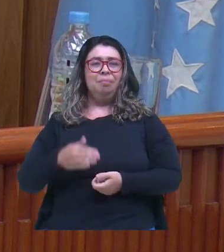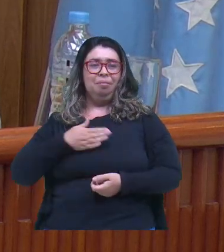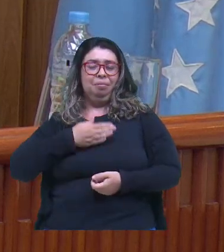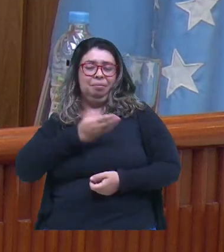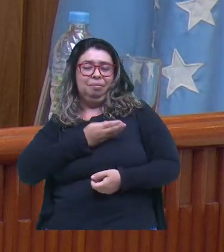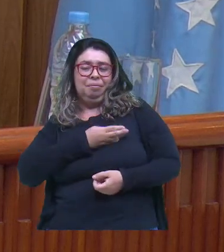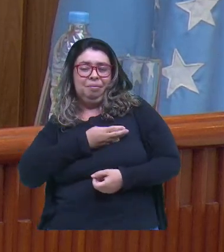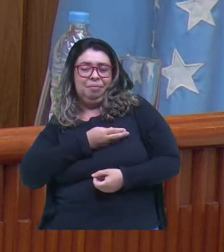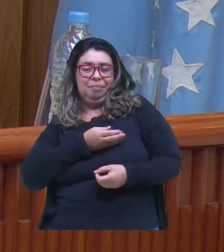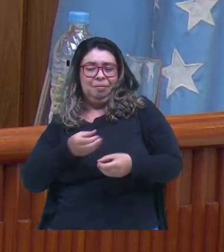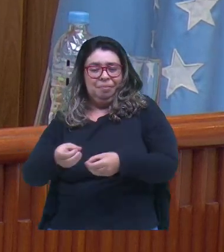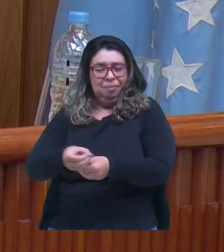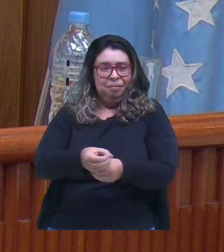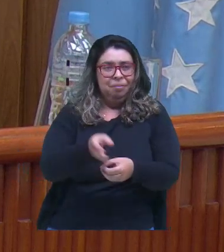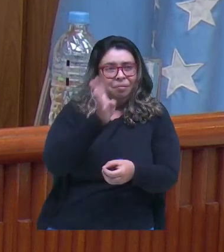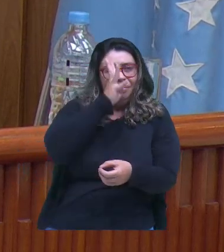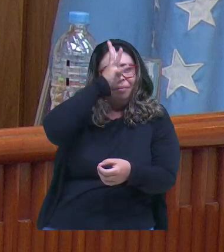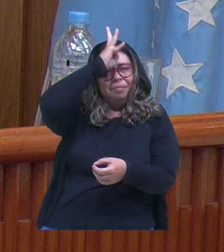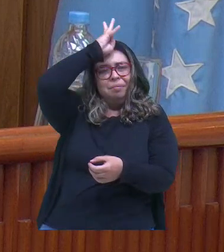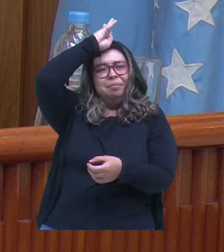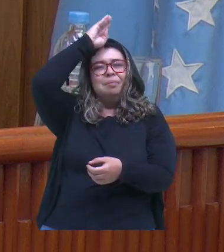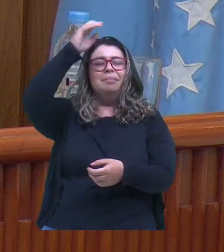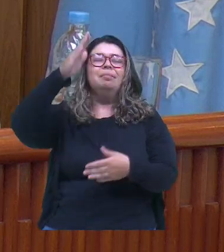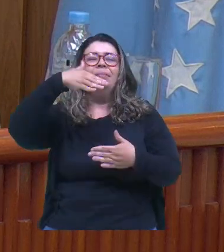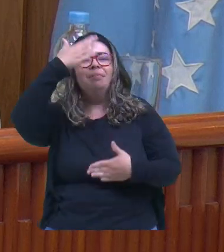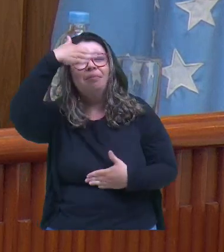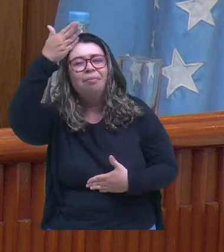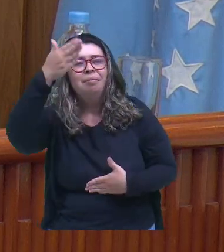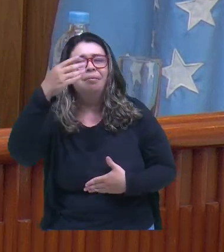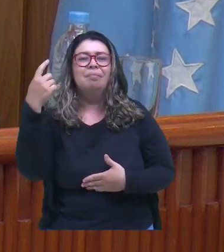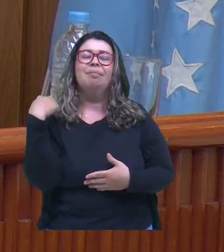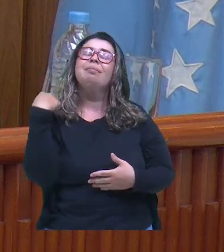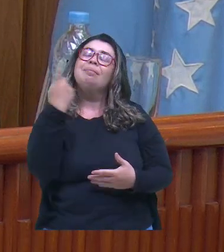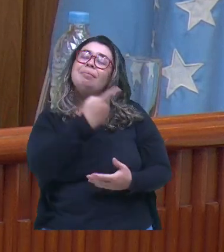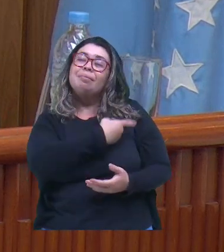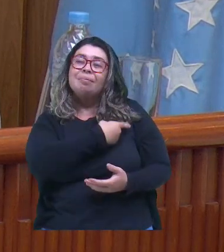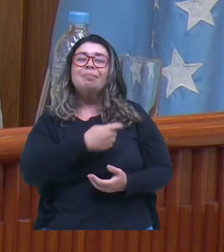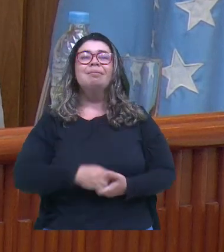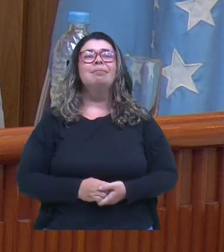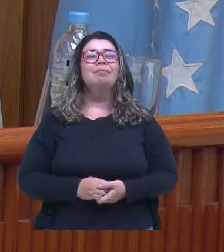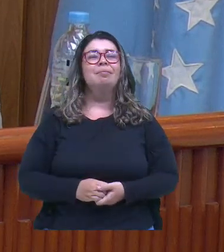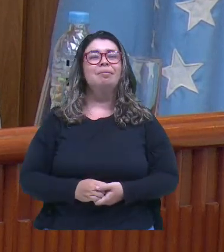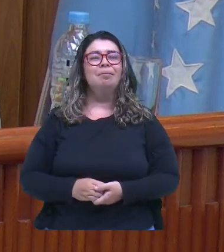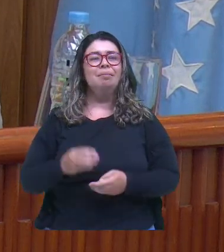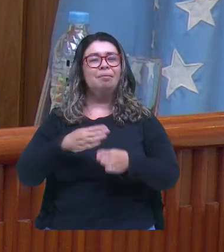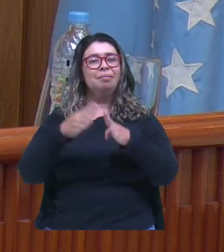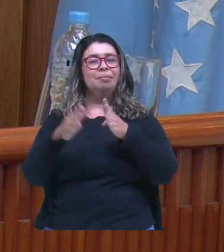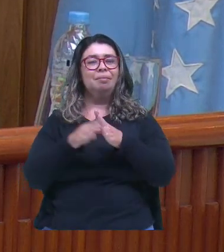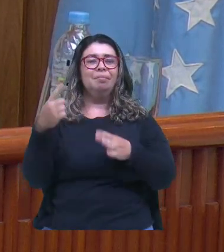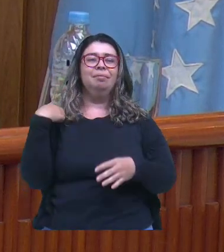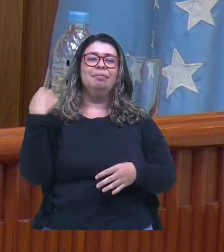bombeiros. Essa homenagem é nossa. Essa homenagem é para todos nós.